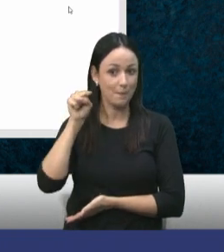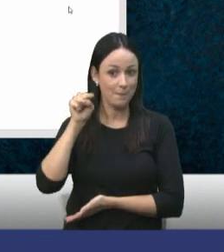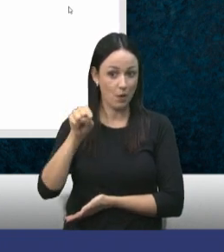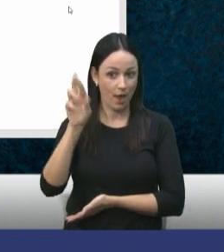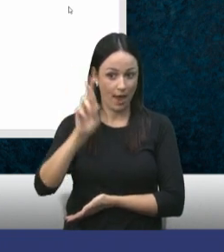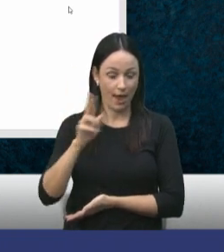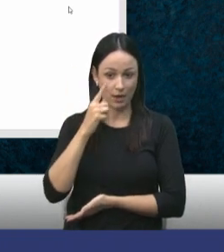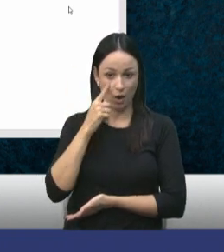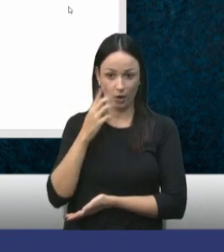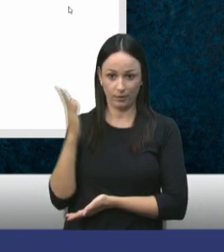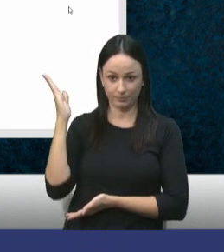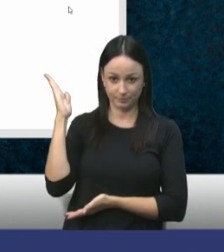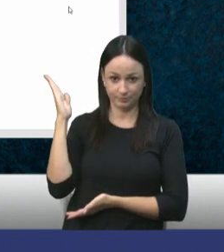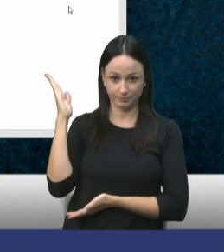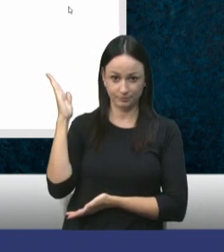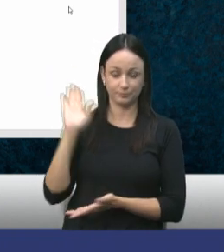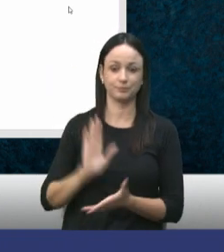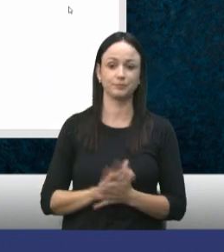R$642.338.000.